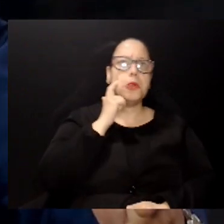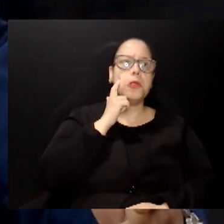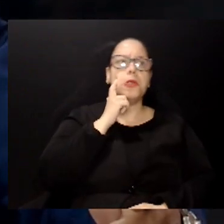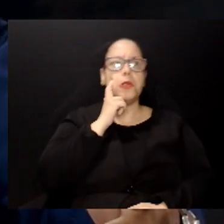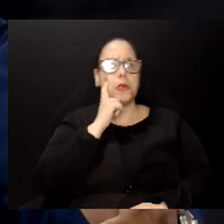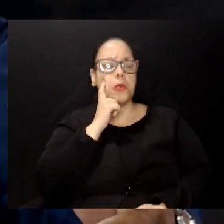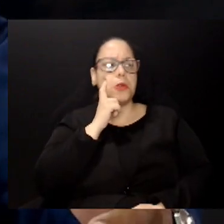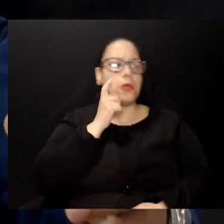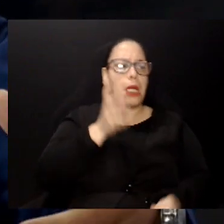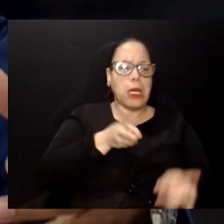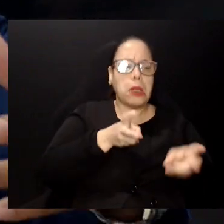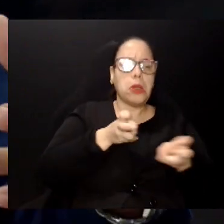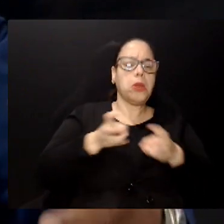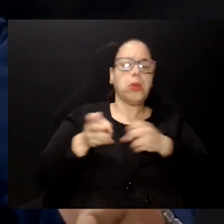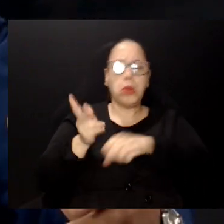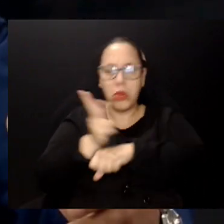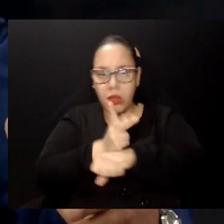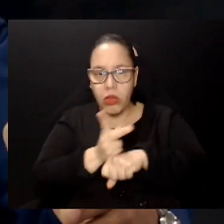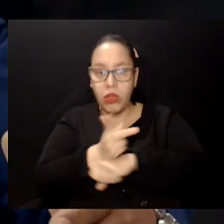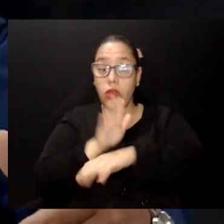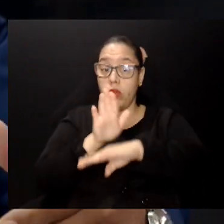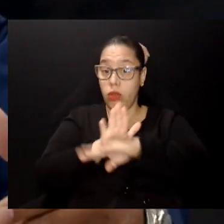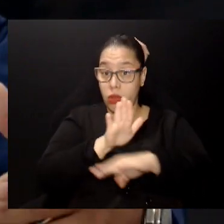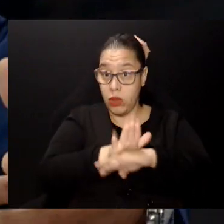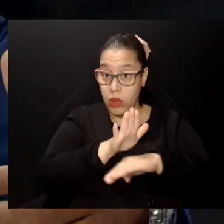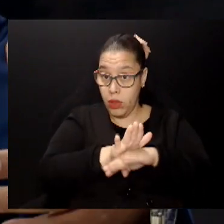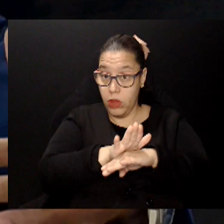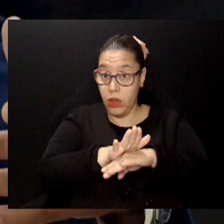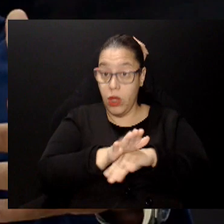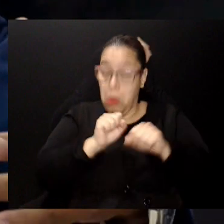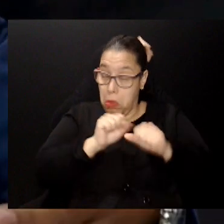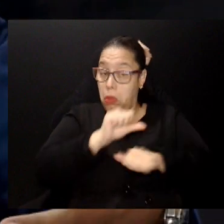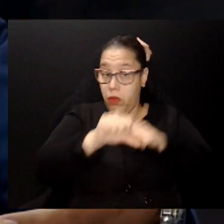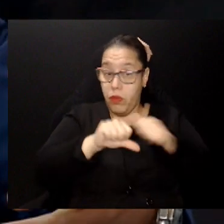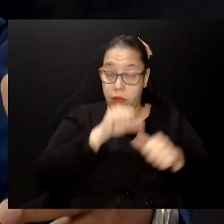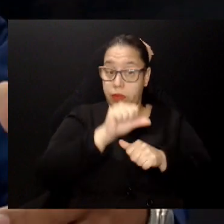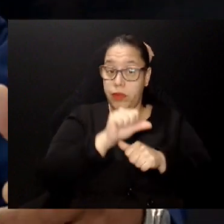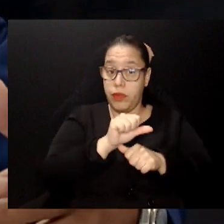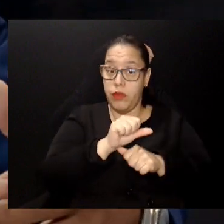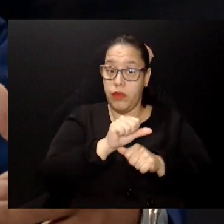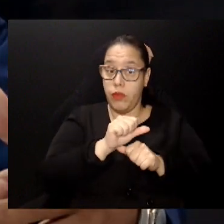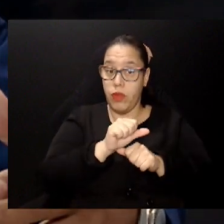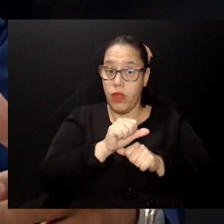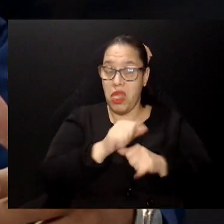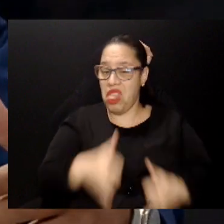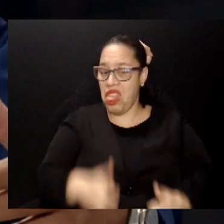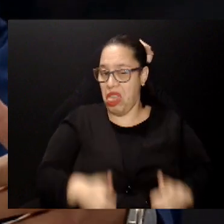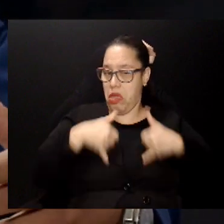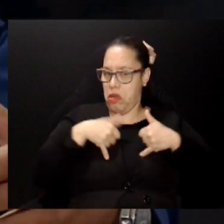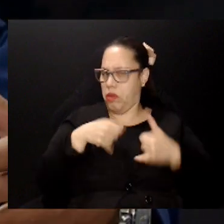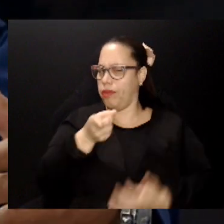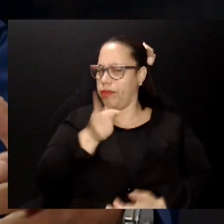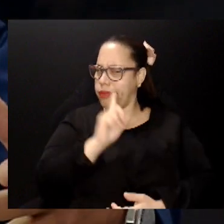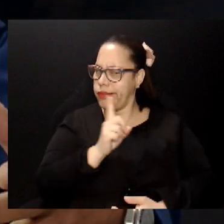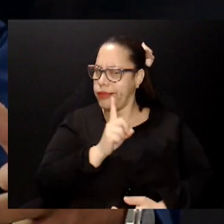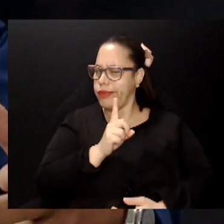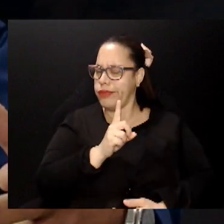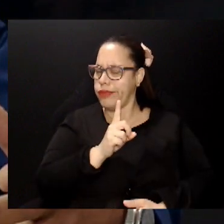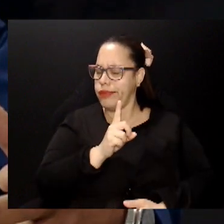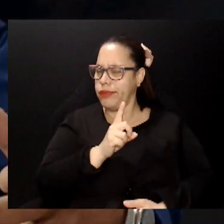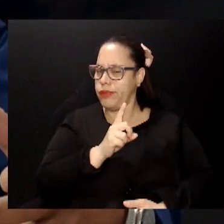busca ajuda, você pode mudar isso. E não é um egoísmo. A gente pode chamar de egoísmo